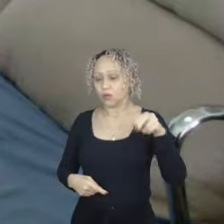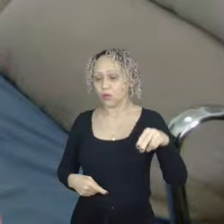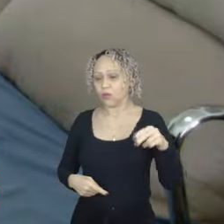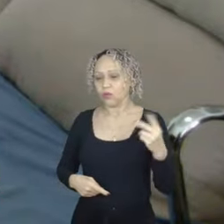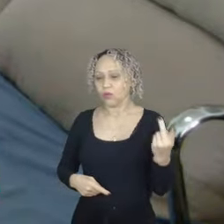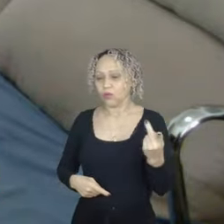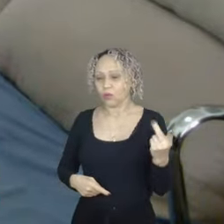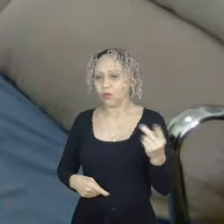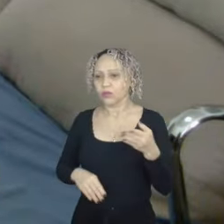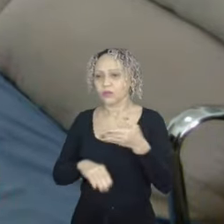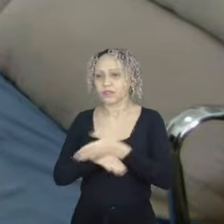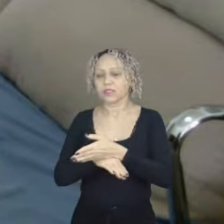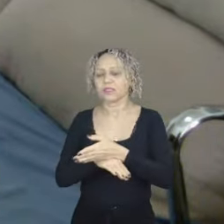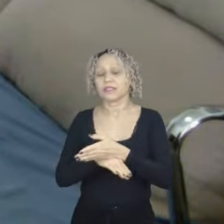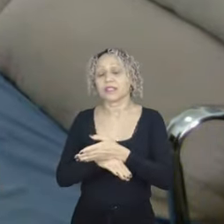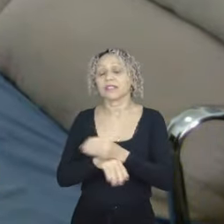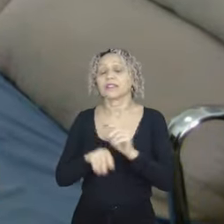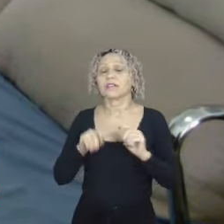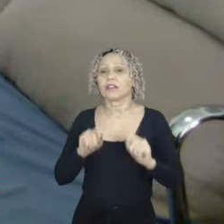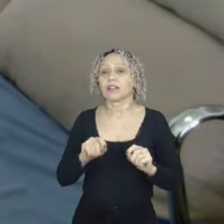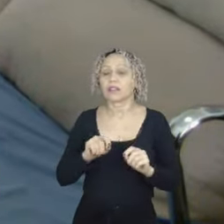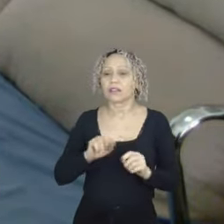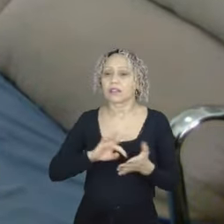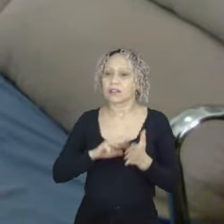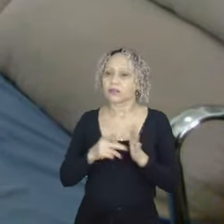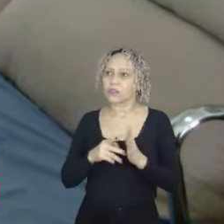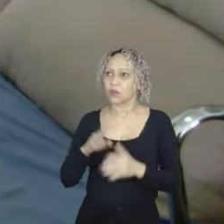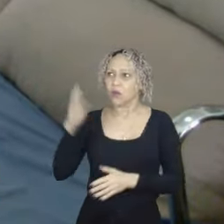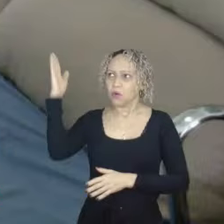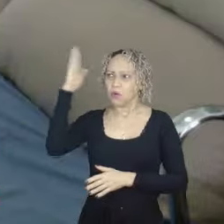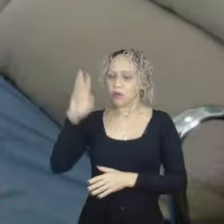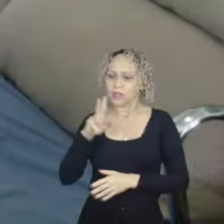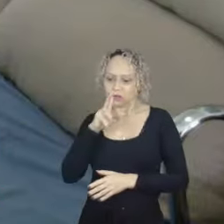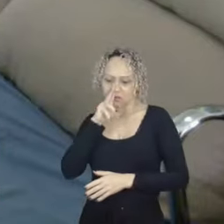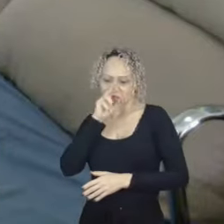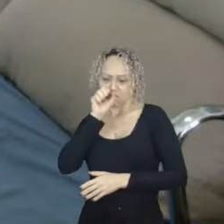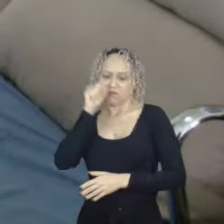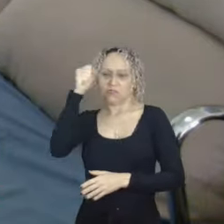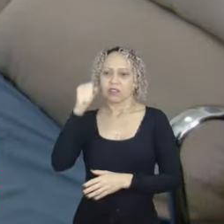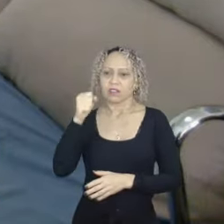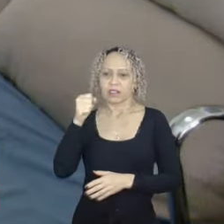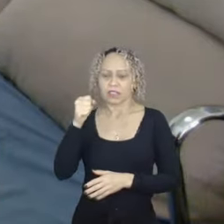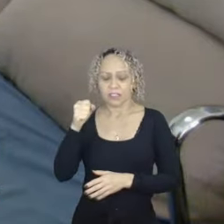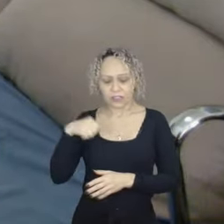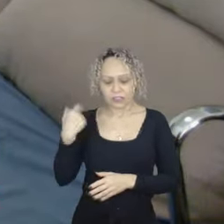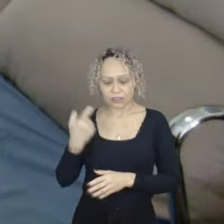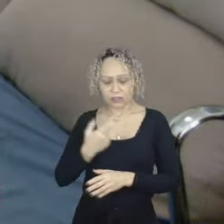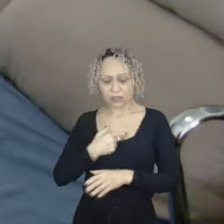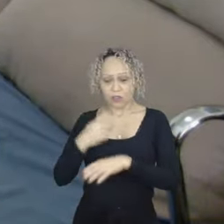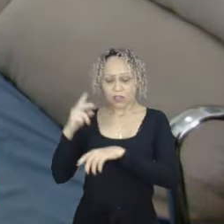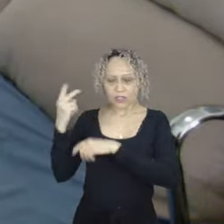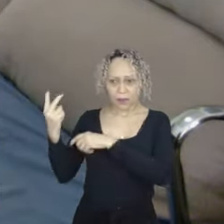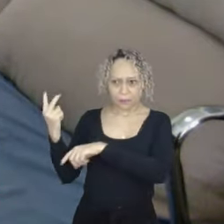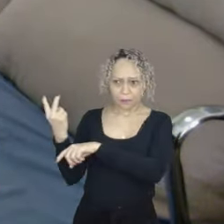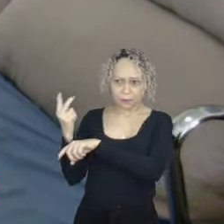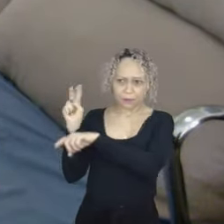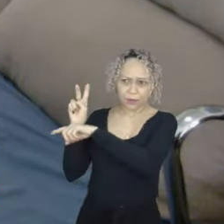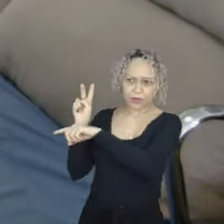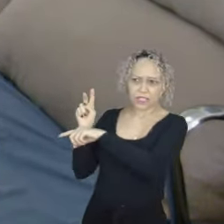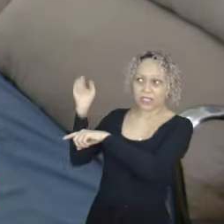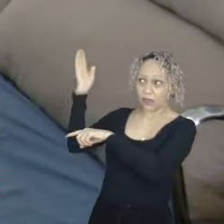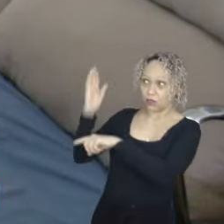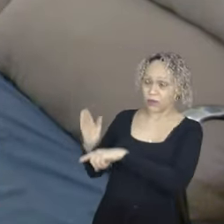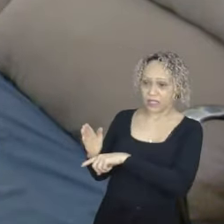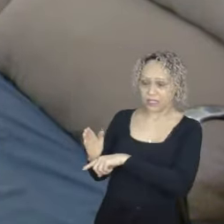um passo à frente aí do Brasil no fortalecimento da nossa defesa e da nossa soberania. Né. O submarino Toneleiro, como é chamado,